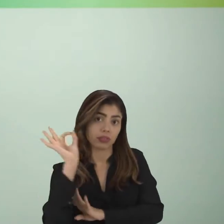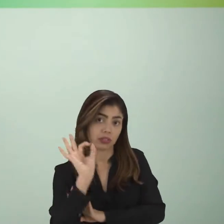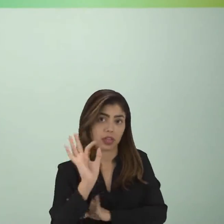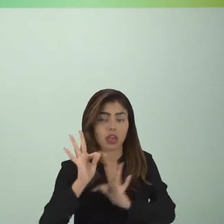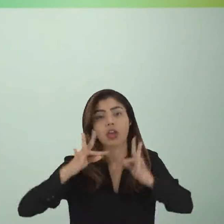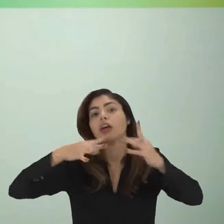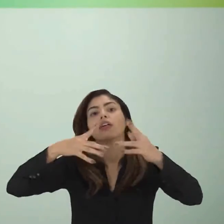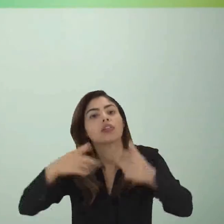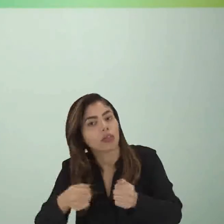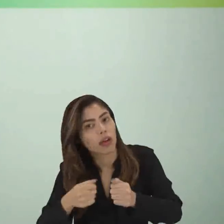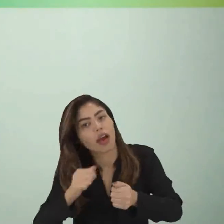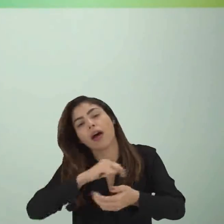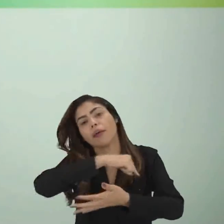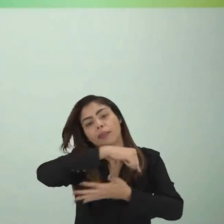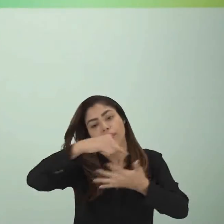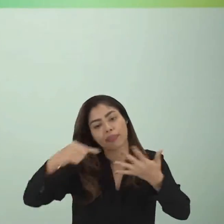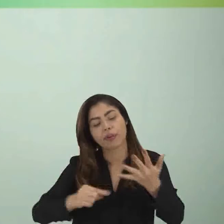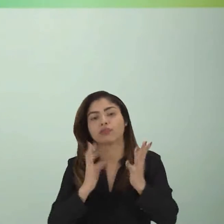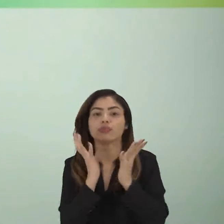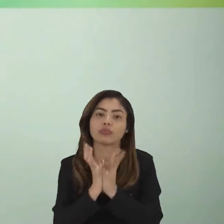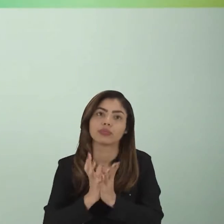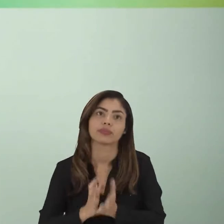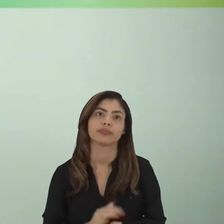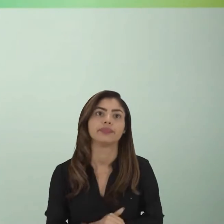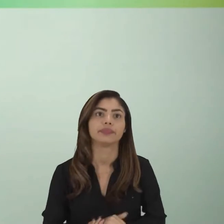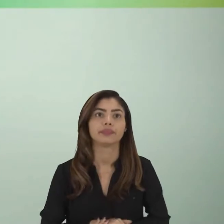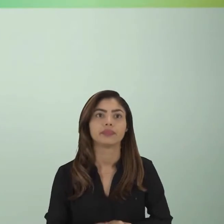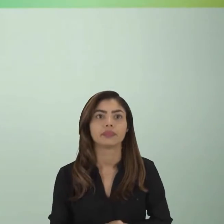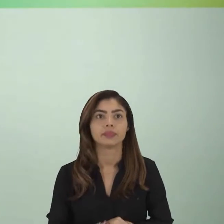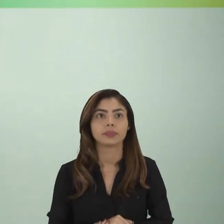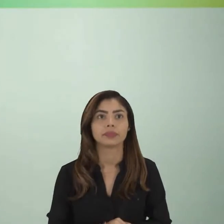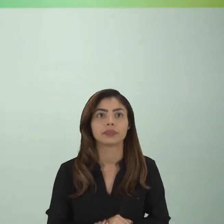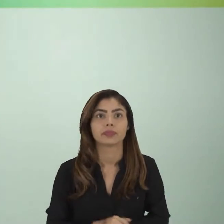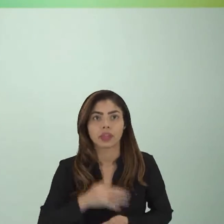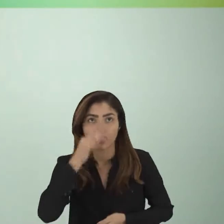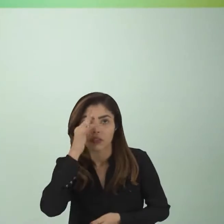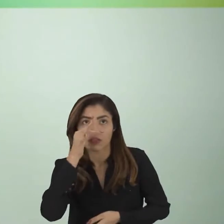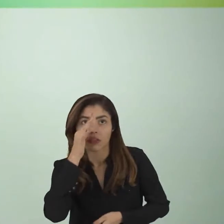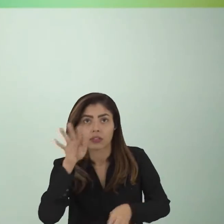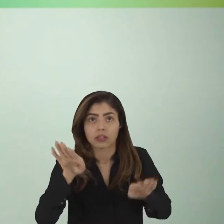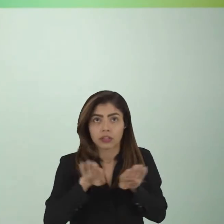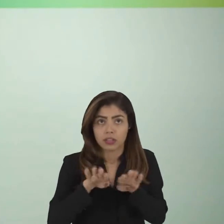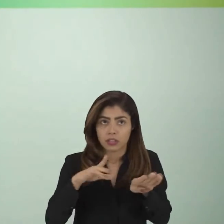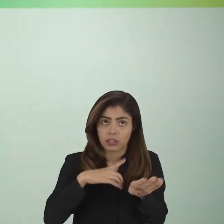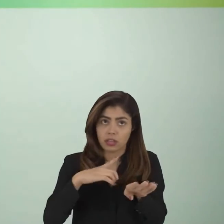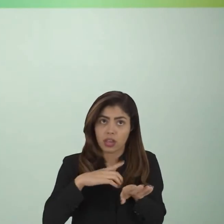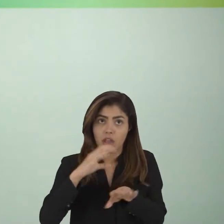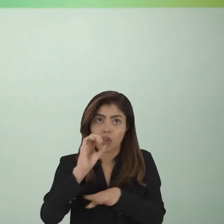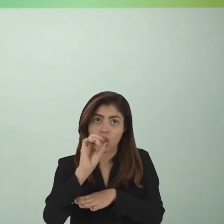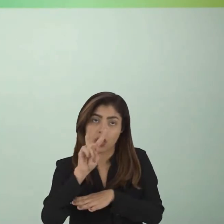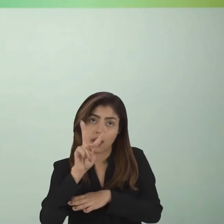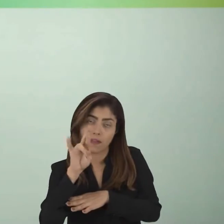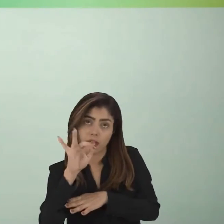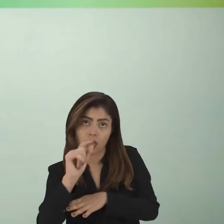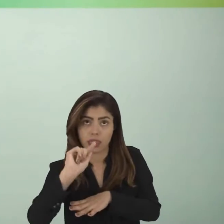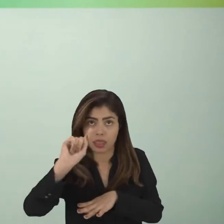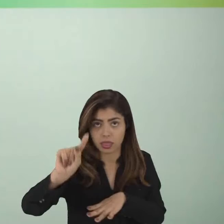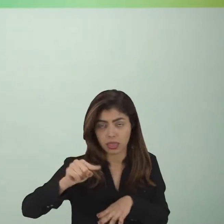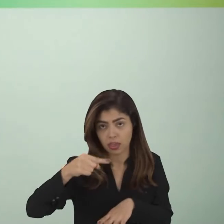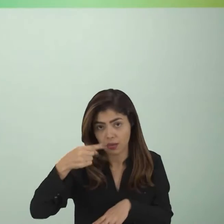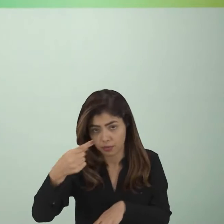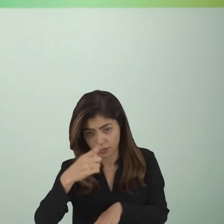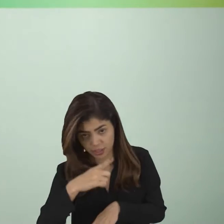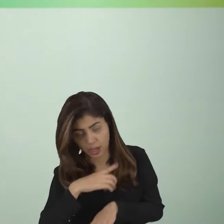de toda a diversidade desse grupo, ok? As flores possuem ovários que após a fecundação se transformam